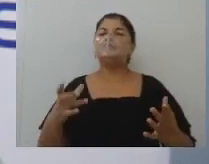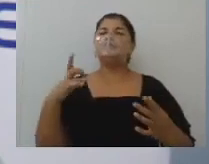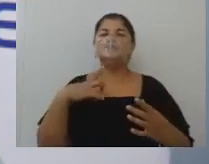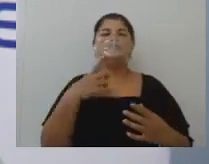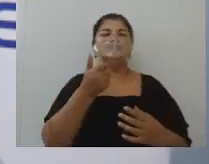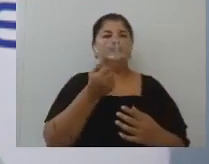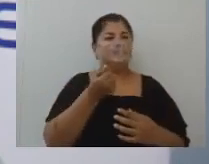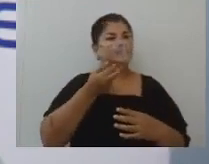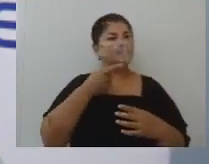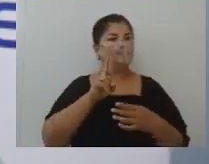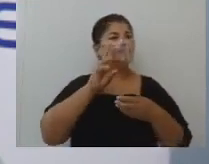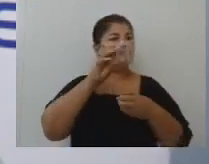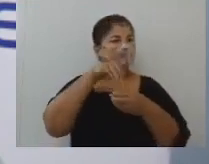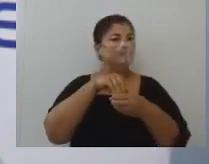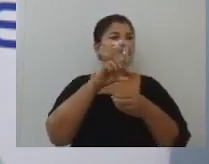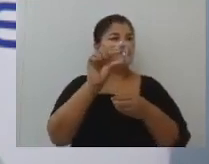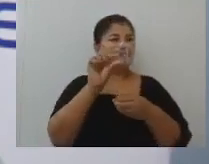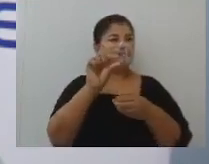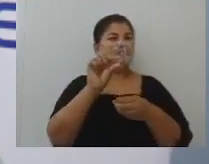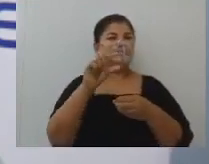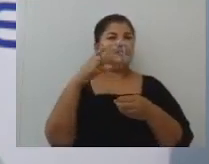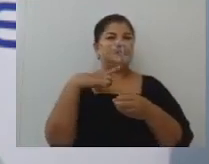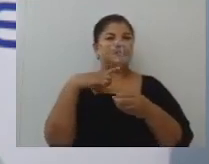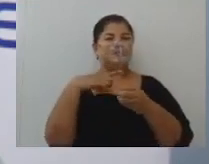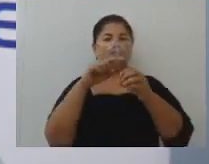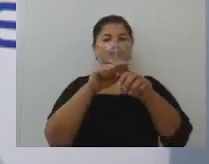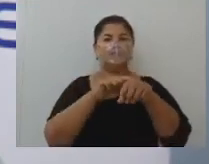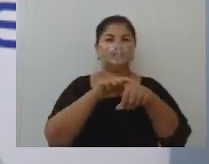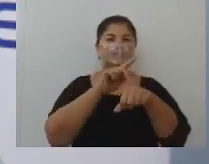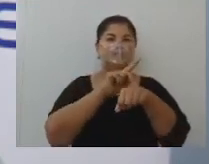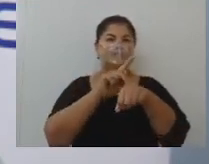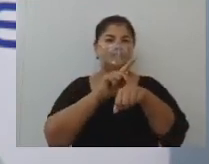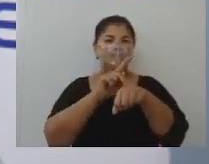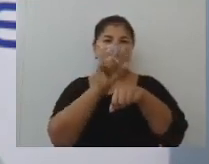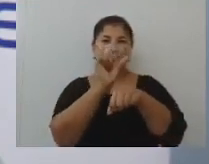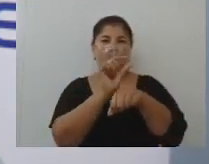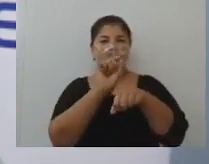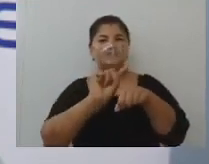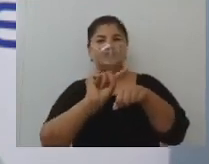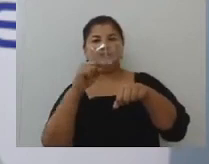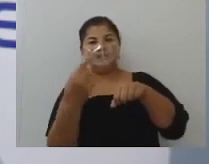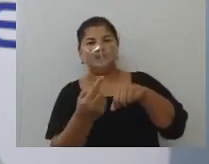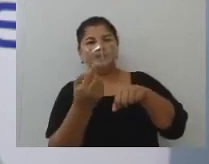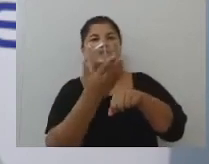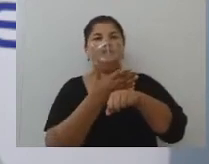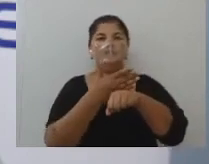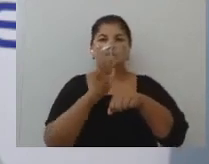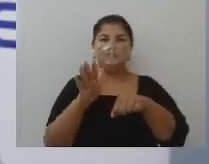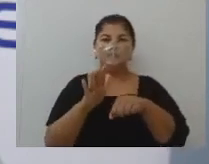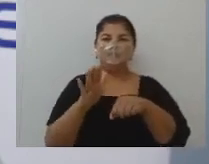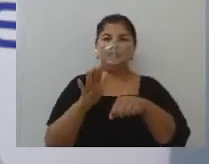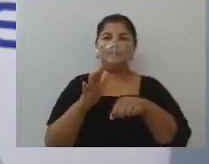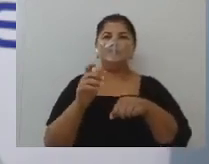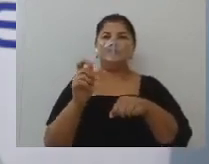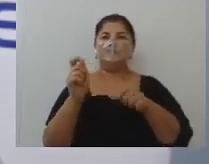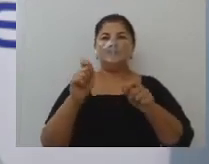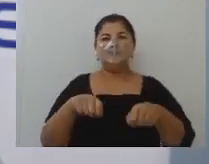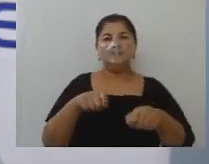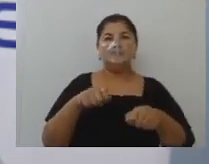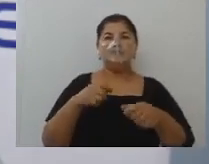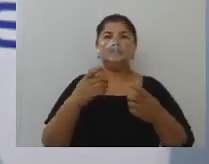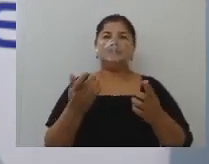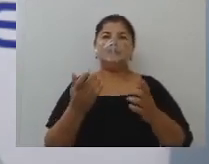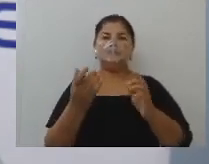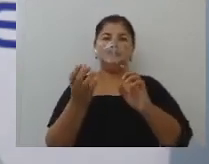de ar. E tem uma face do meu catavento que é preta e uma face que é branca. Eu acho que dava para a gente mudar